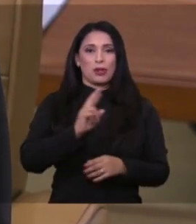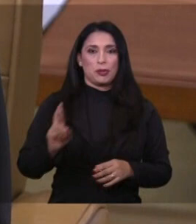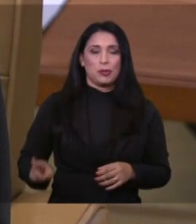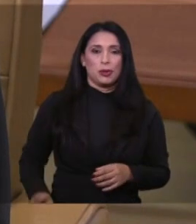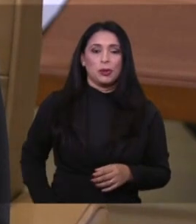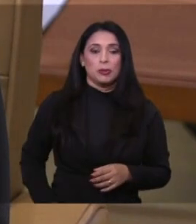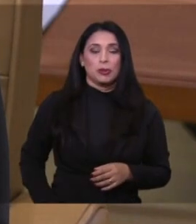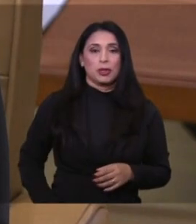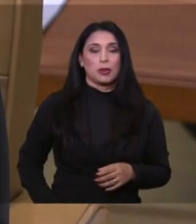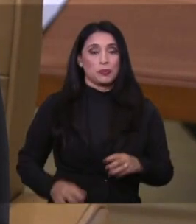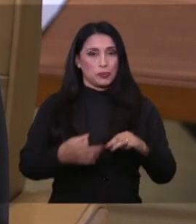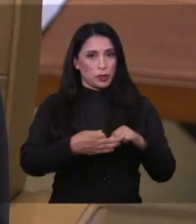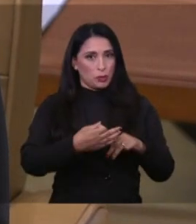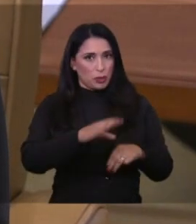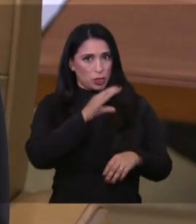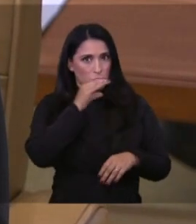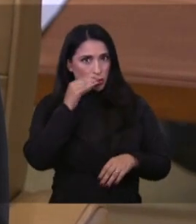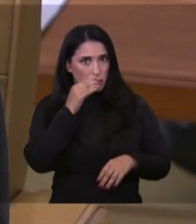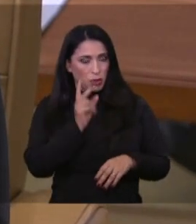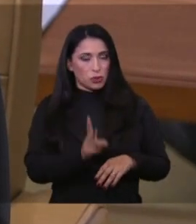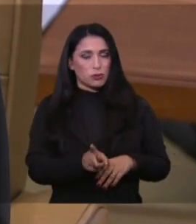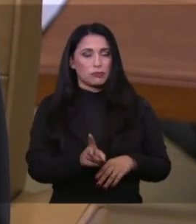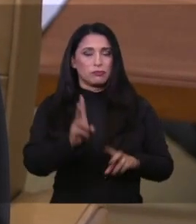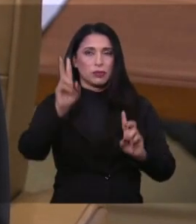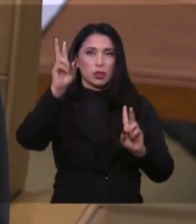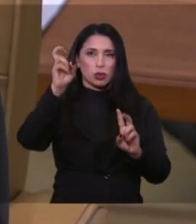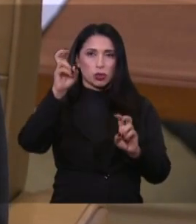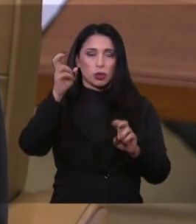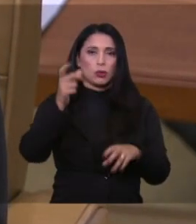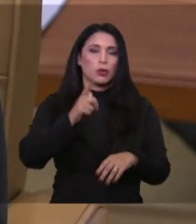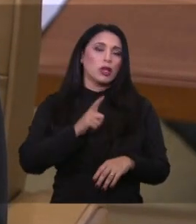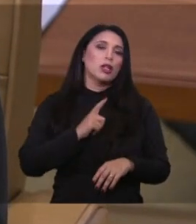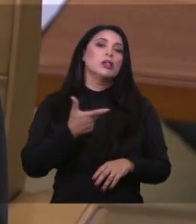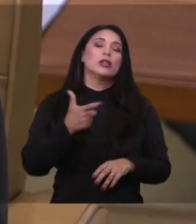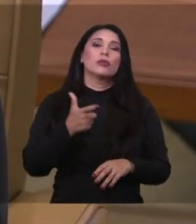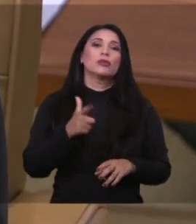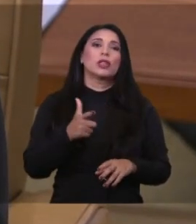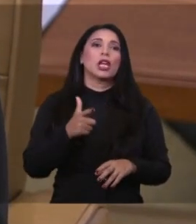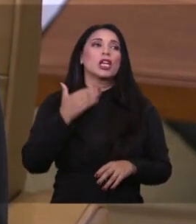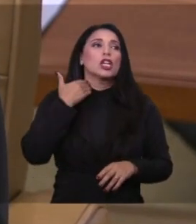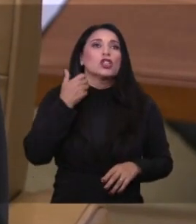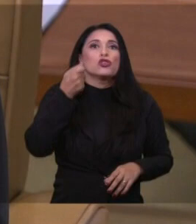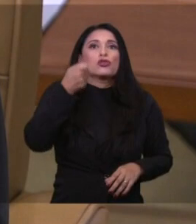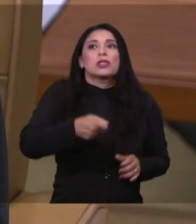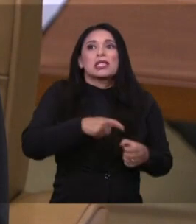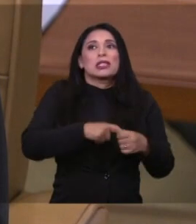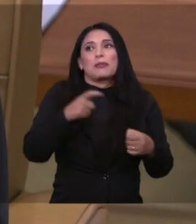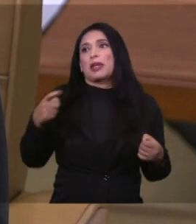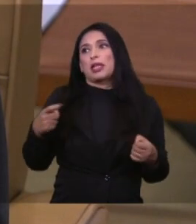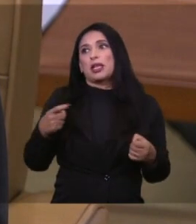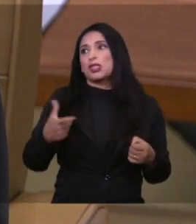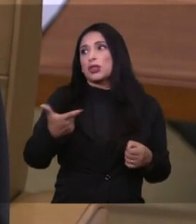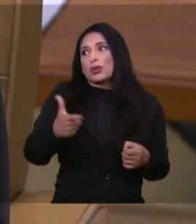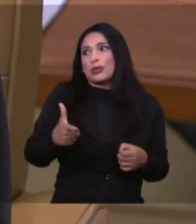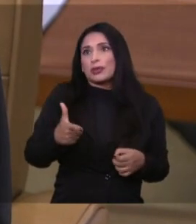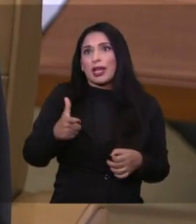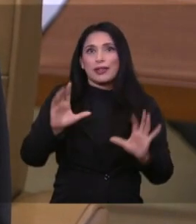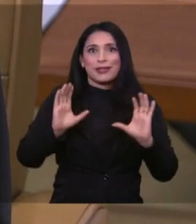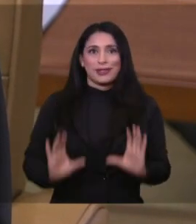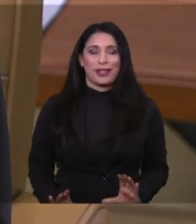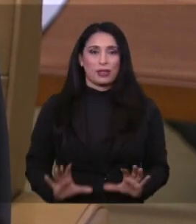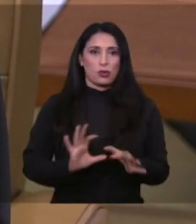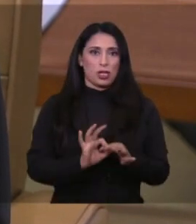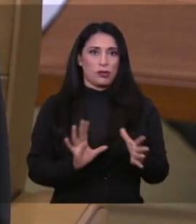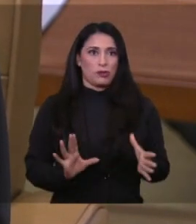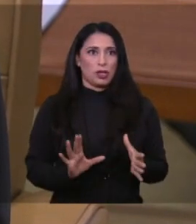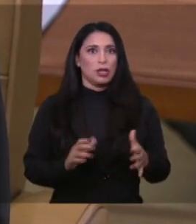continuava Celso, sem juízes independentes não há cidadãos livres, sendo